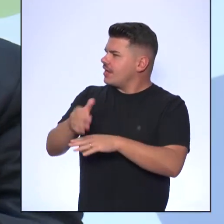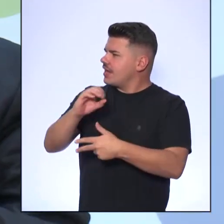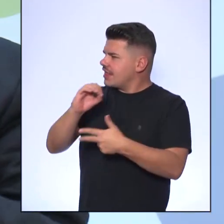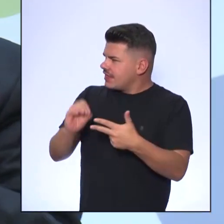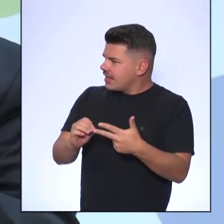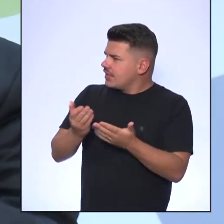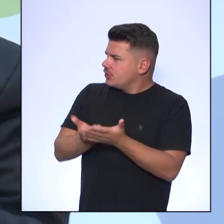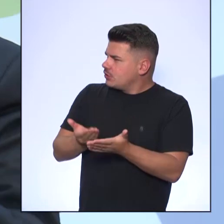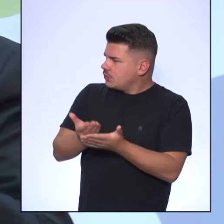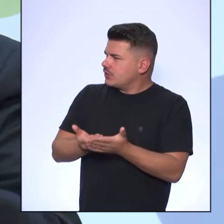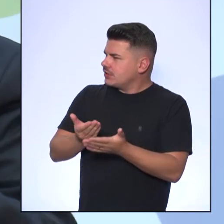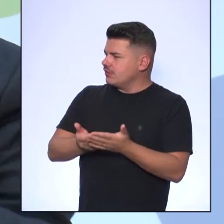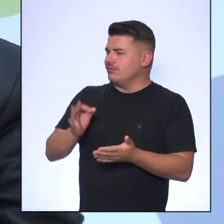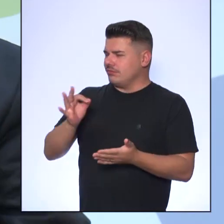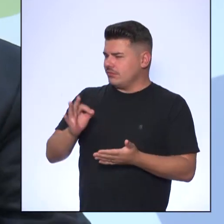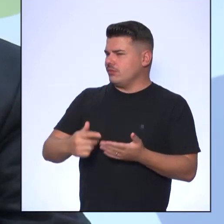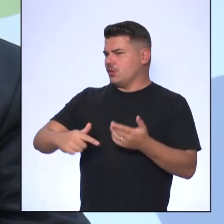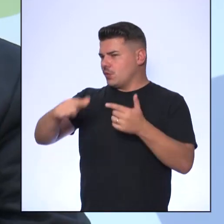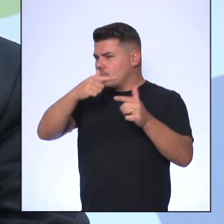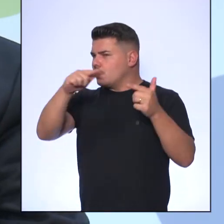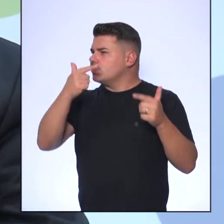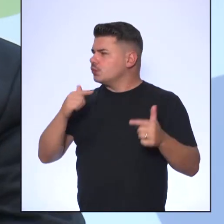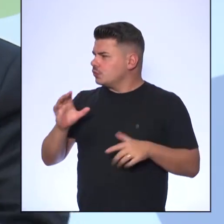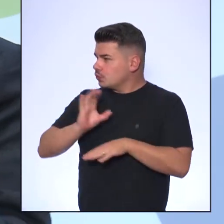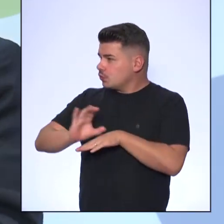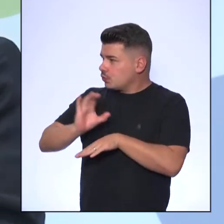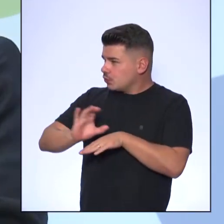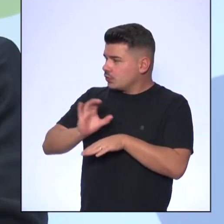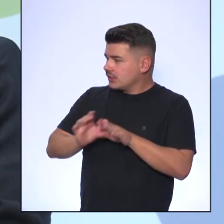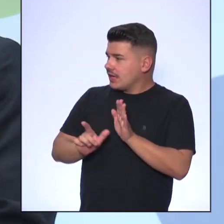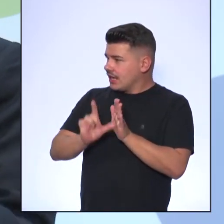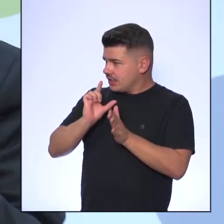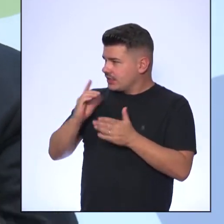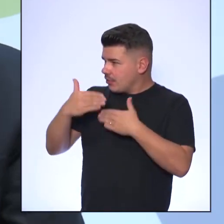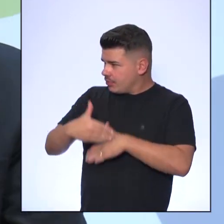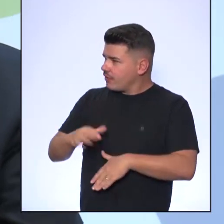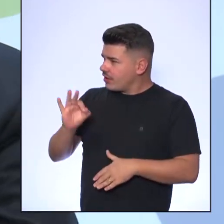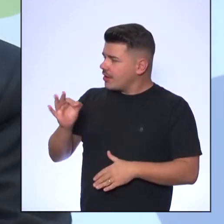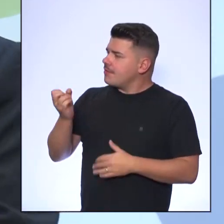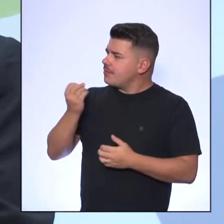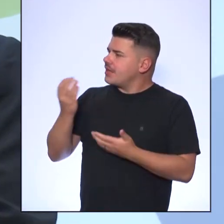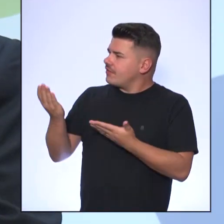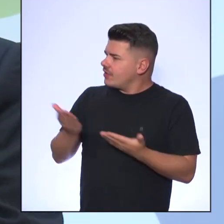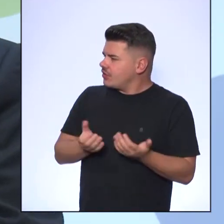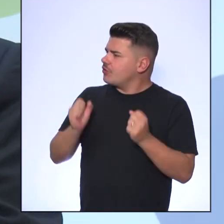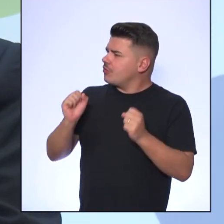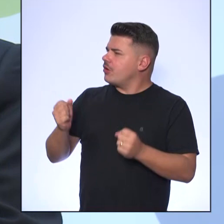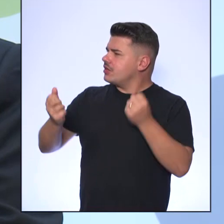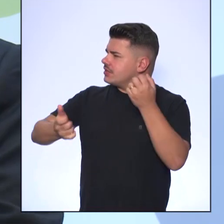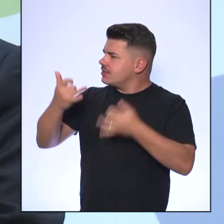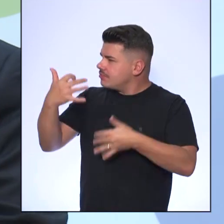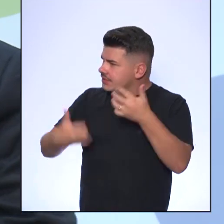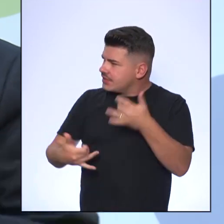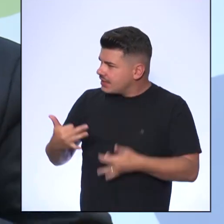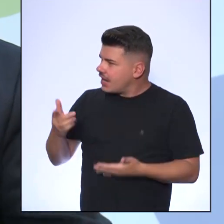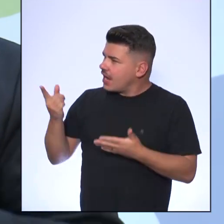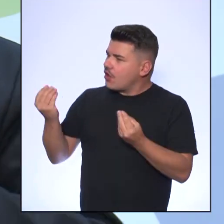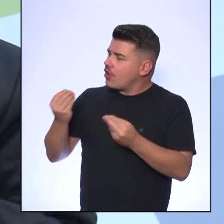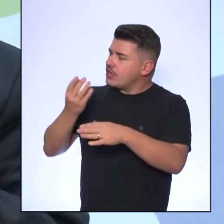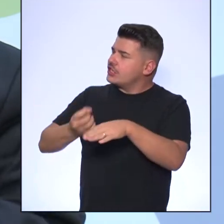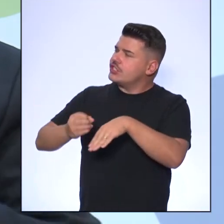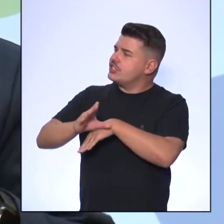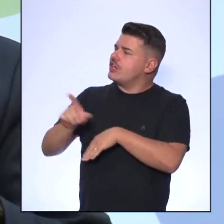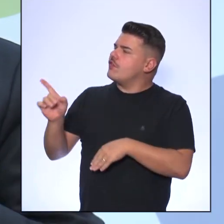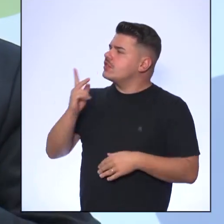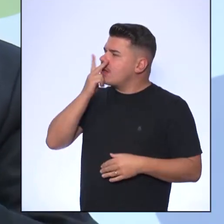no via Enem, como outros cursinhos. Seja bem-vindo e pode também já começar com uma dica. O